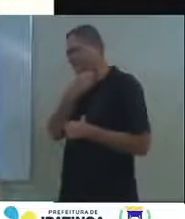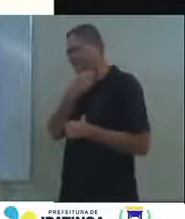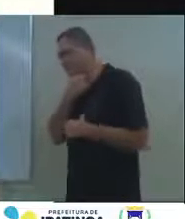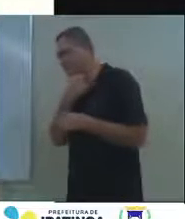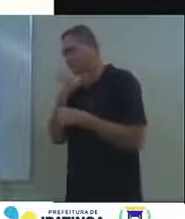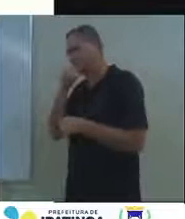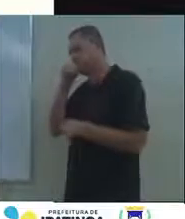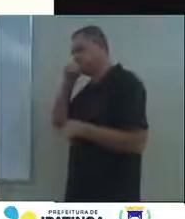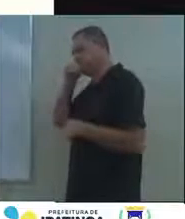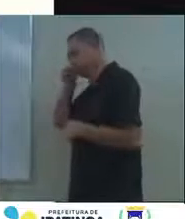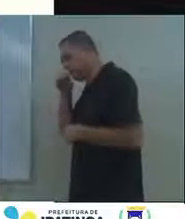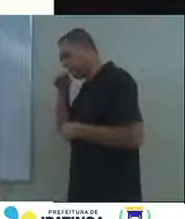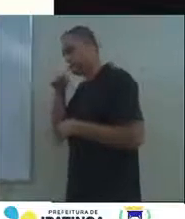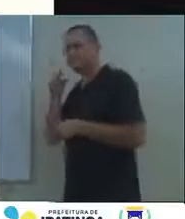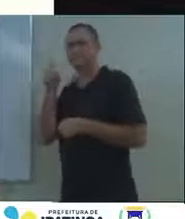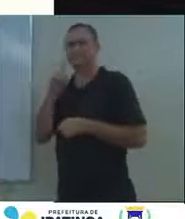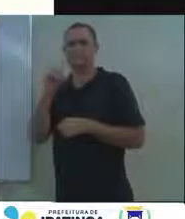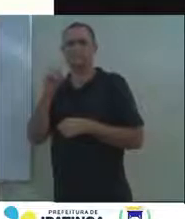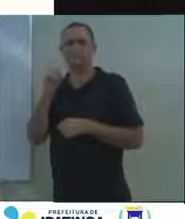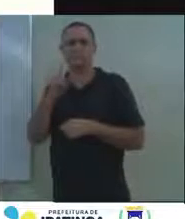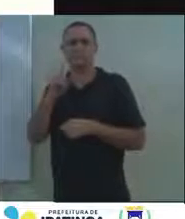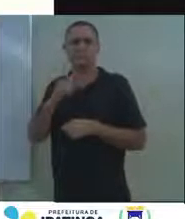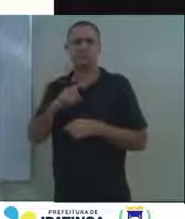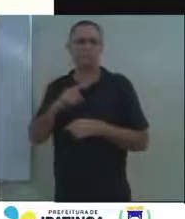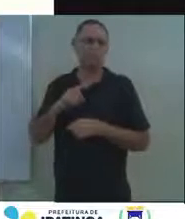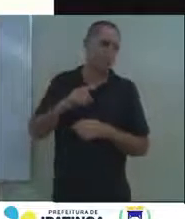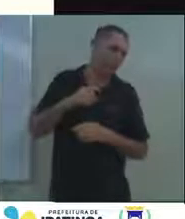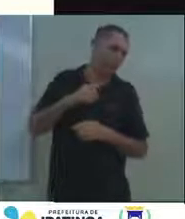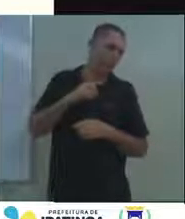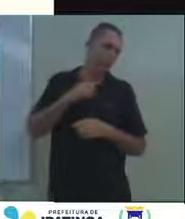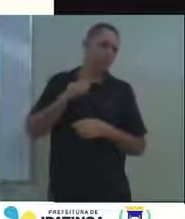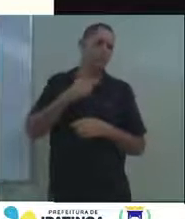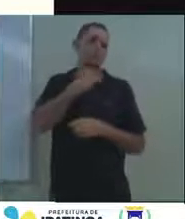nossa voz. O que é o pigarro? É o hábito de...